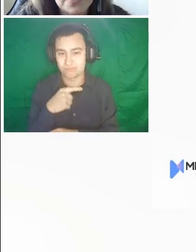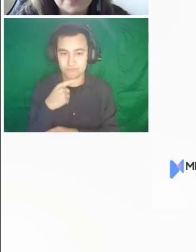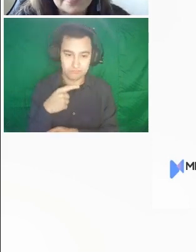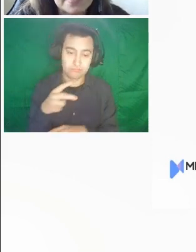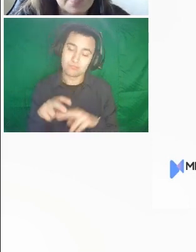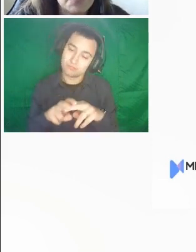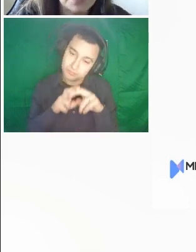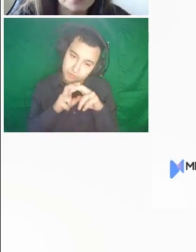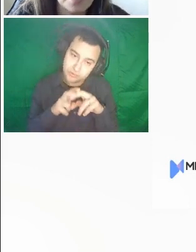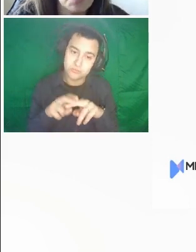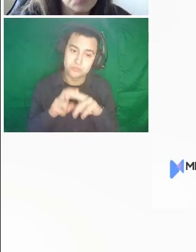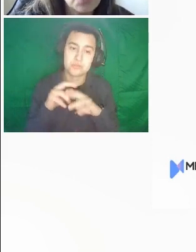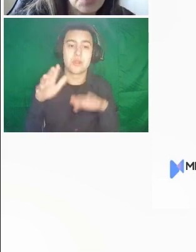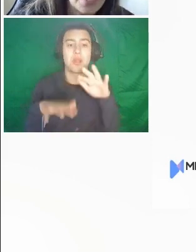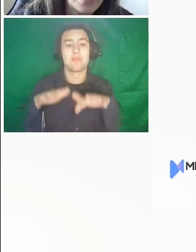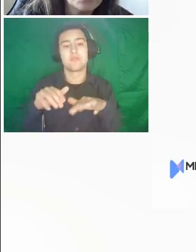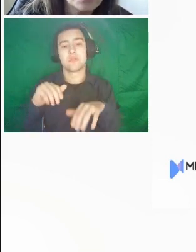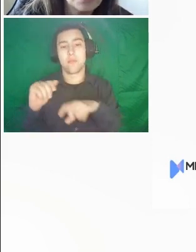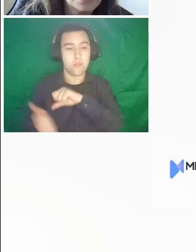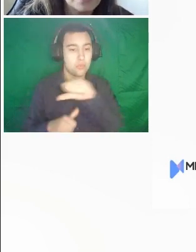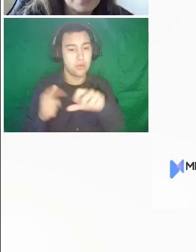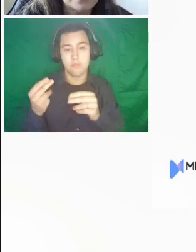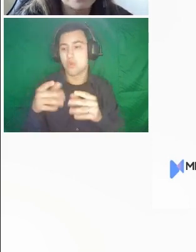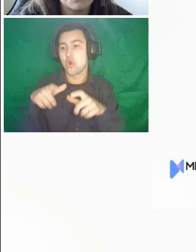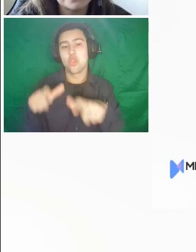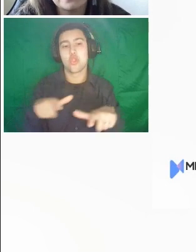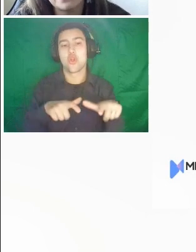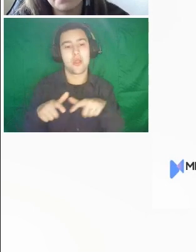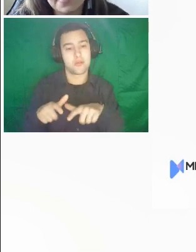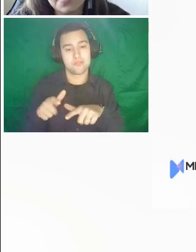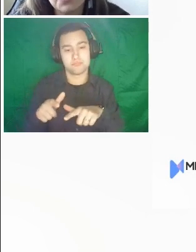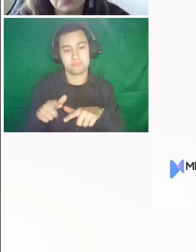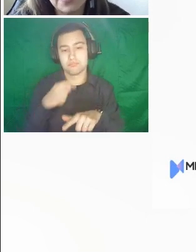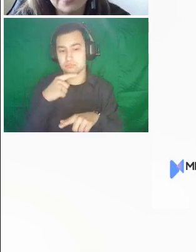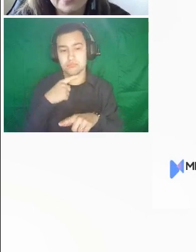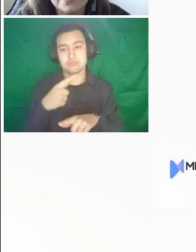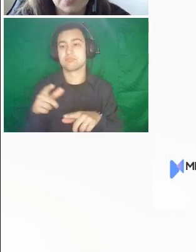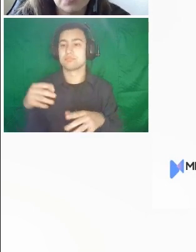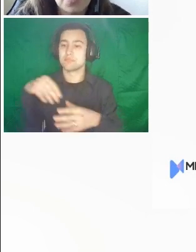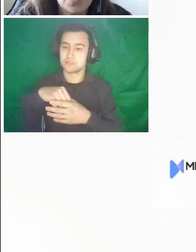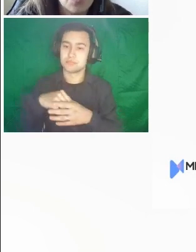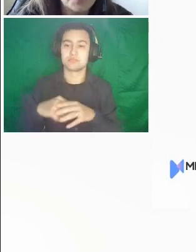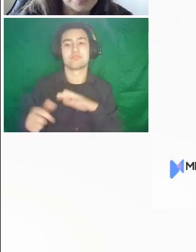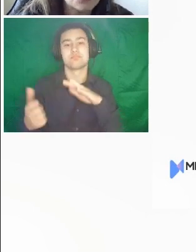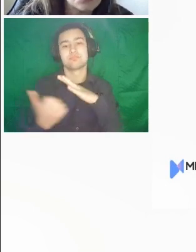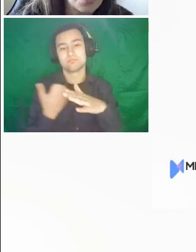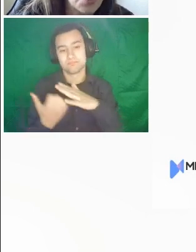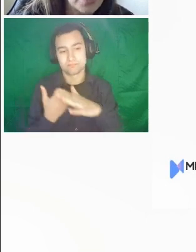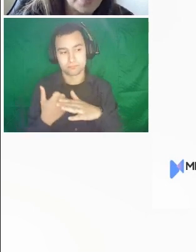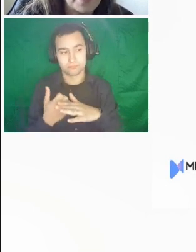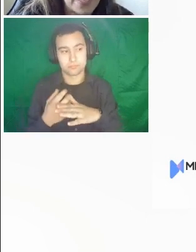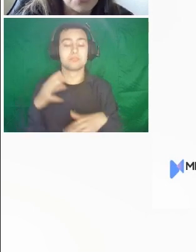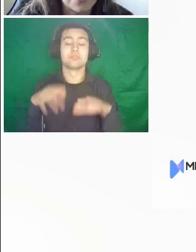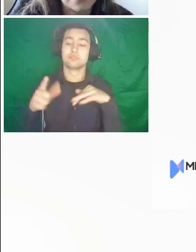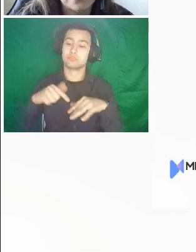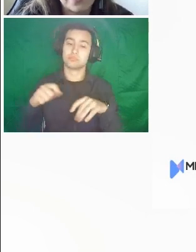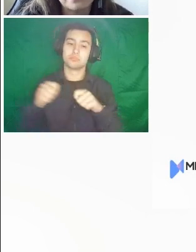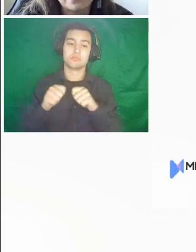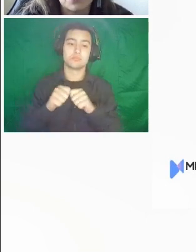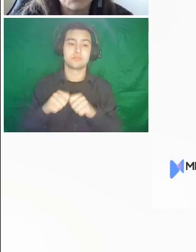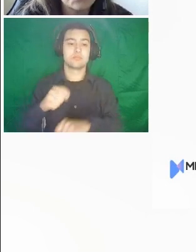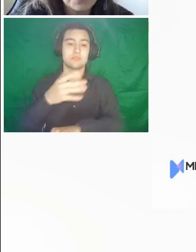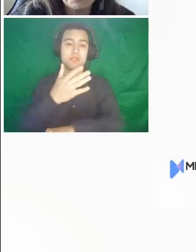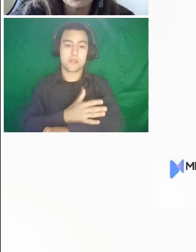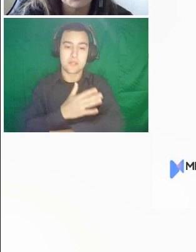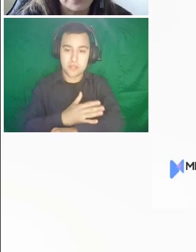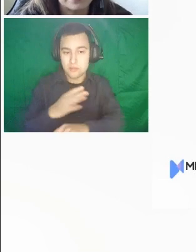porque muitas vezes a mudança é muito local e ela não é sistêmica dentro da organização ou porque a gente adota prática sem